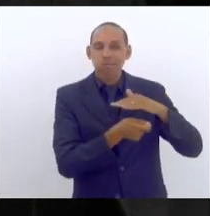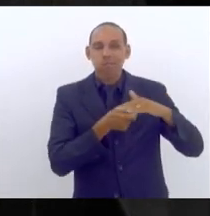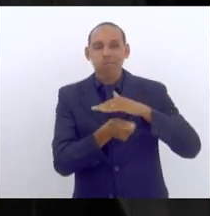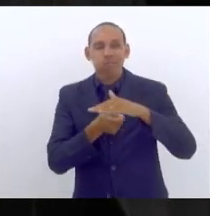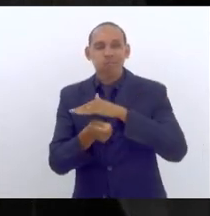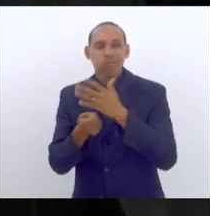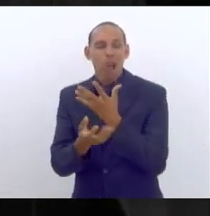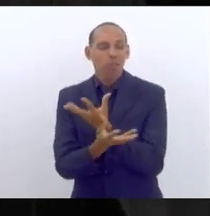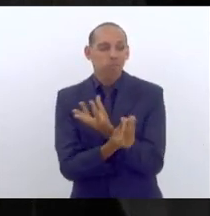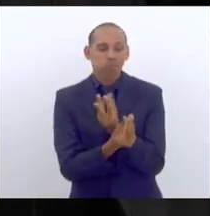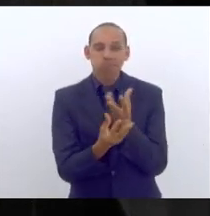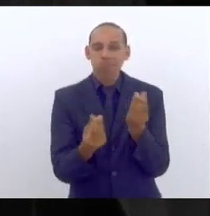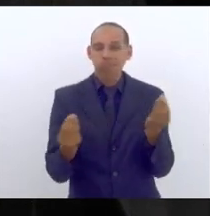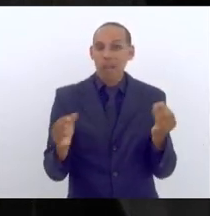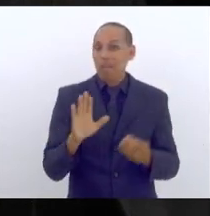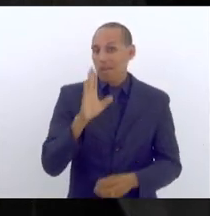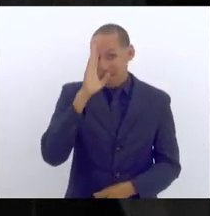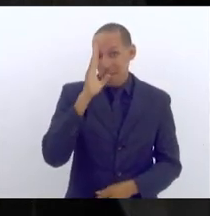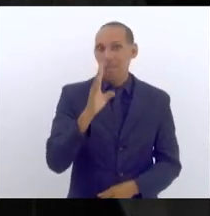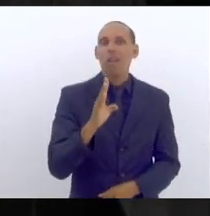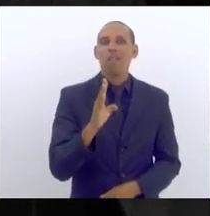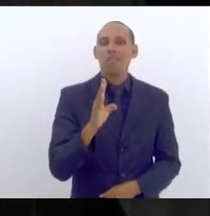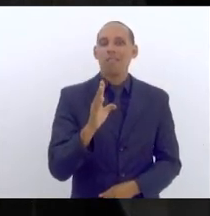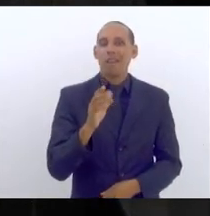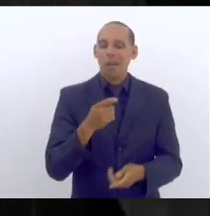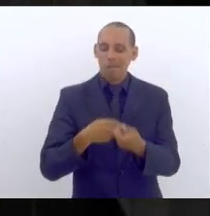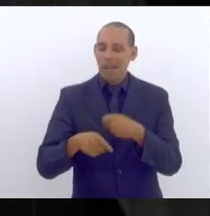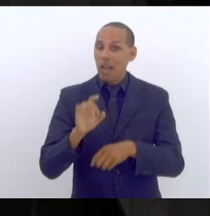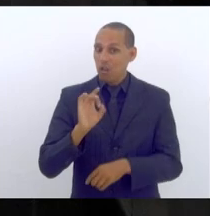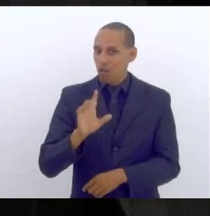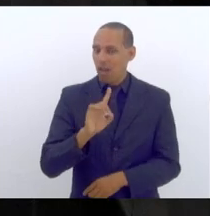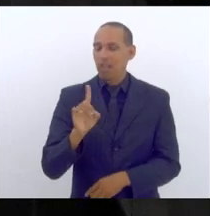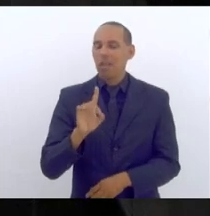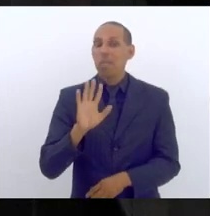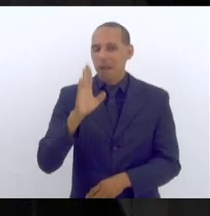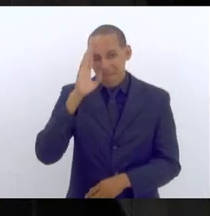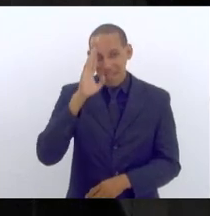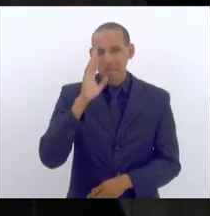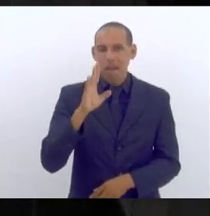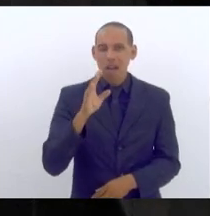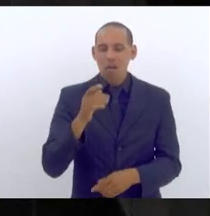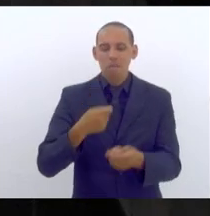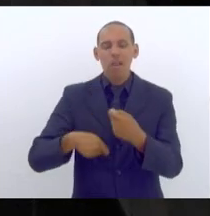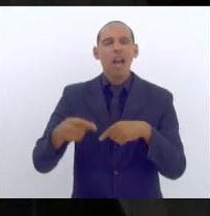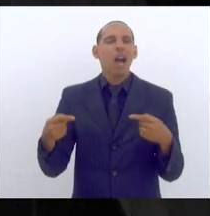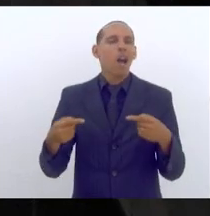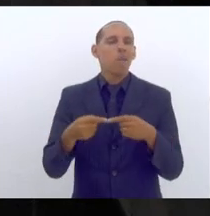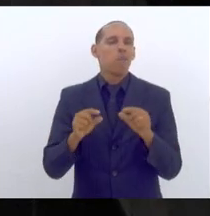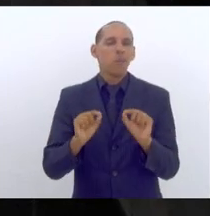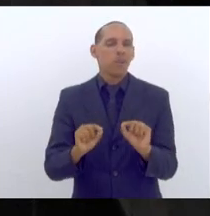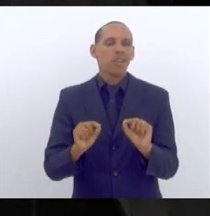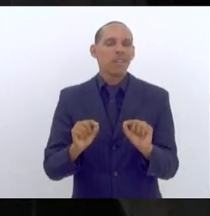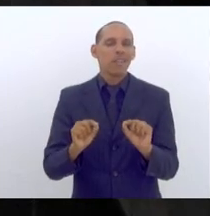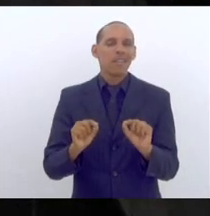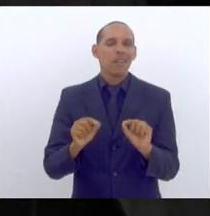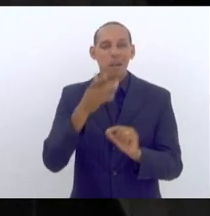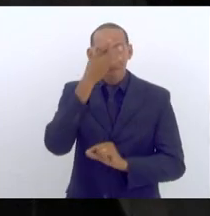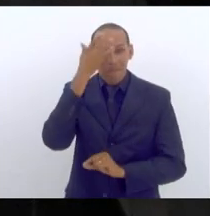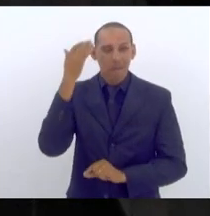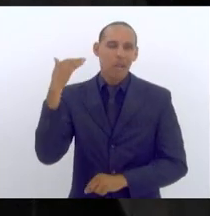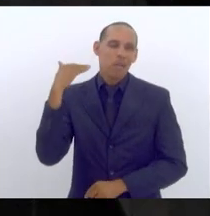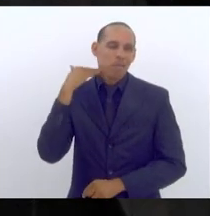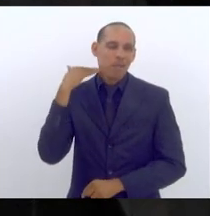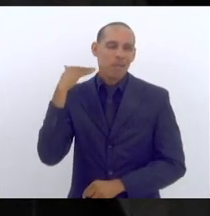mas principalmente mas não só principalmente os banqueiros